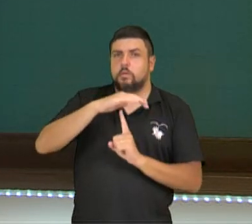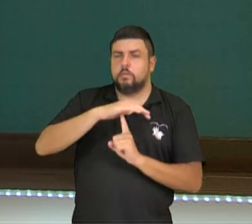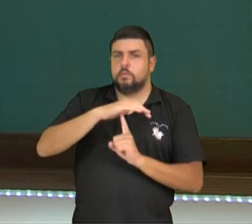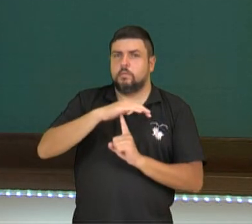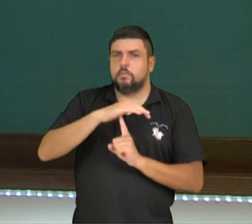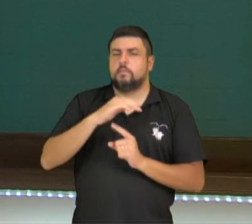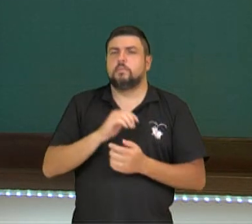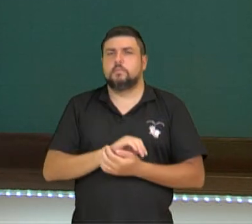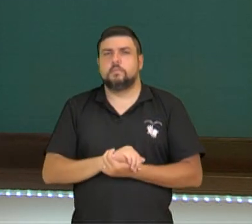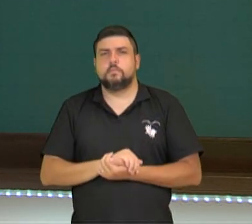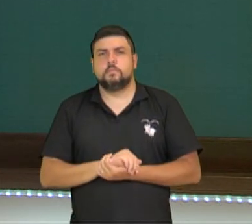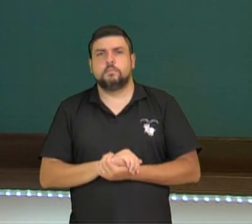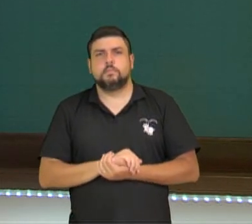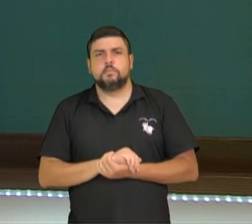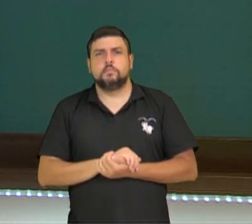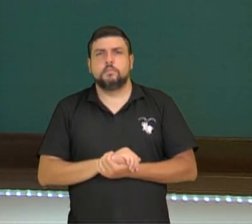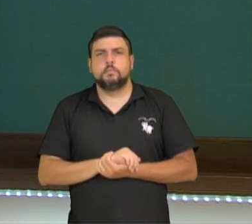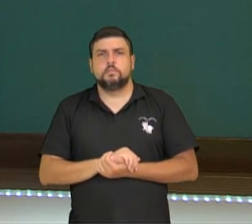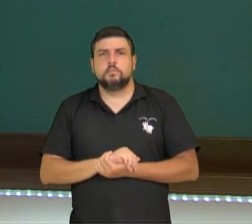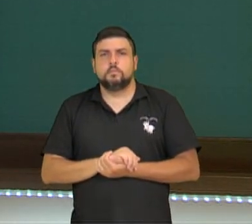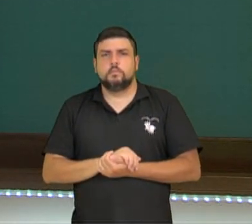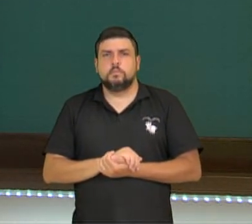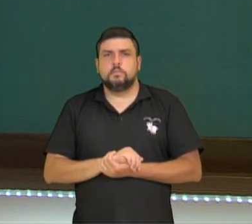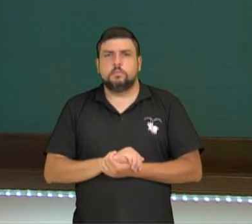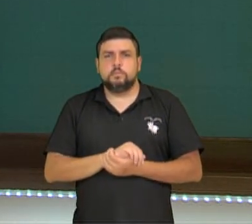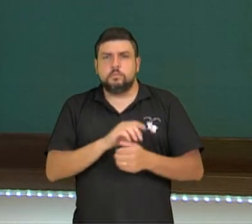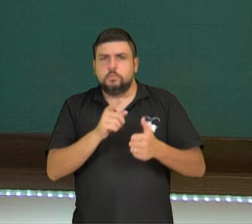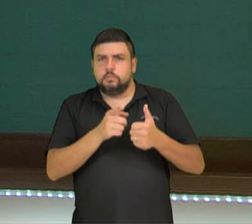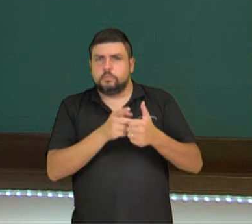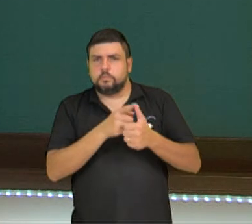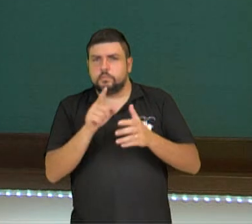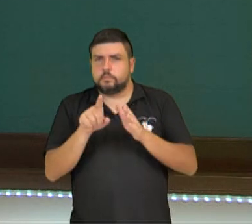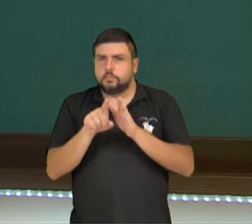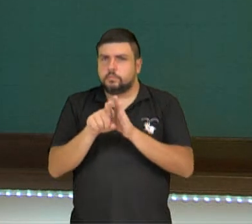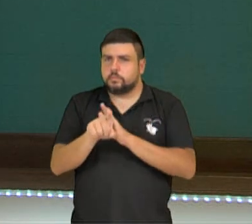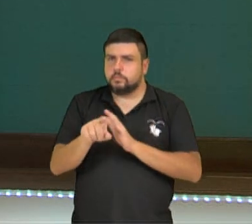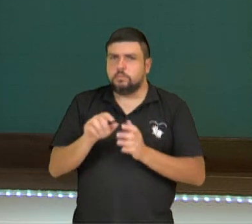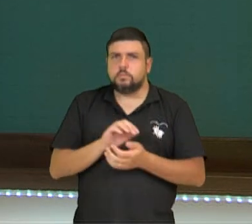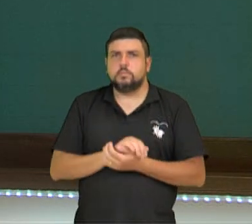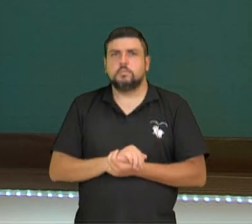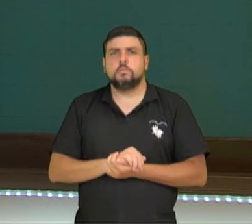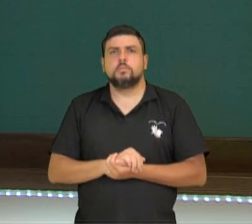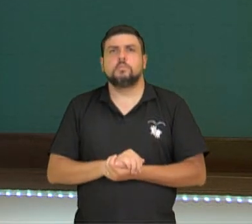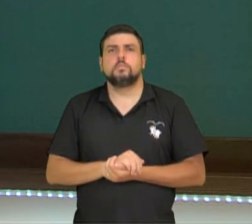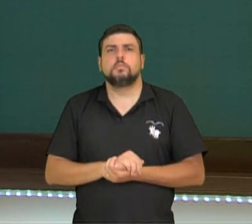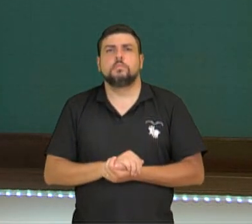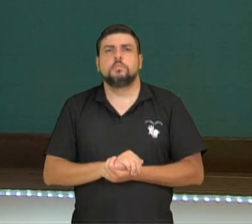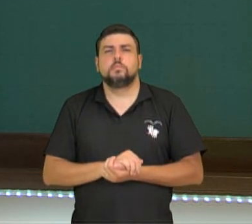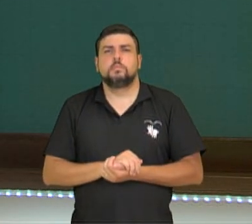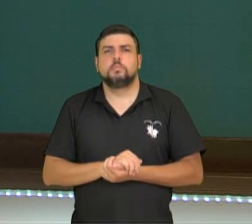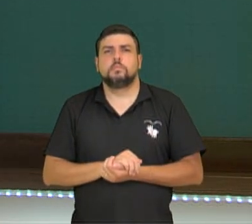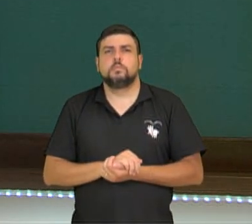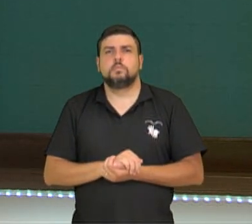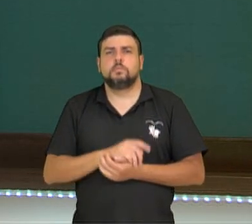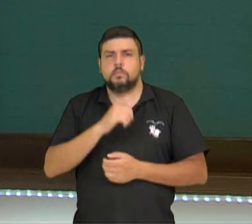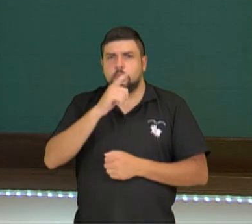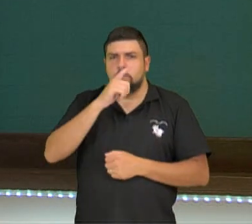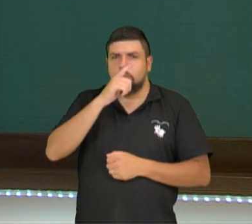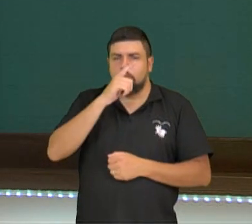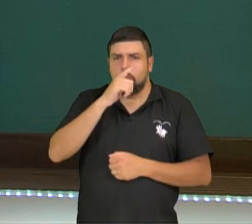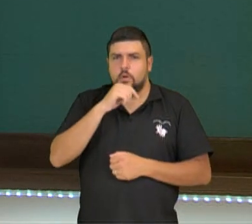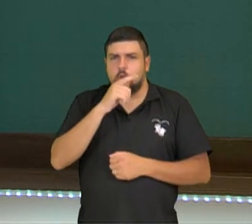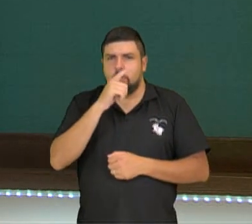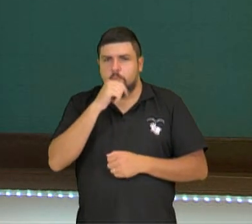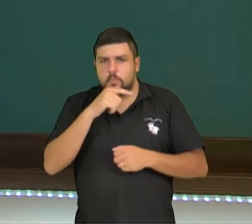especificamente do estado do Paraná. Primeira perguntinha aí da nossa aula. Observando o mapa de bacias hidrográficas do Brasil,